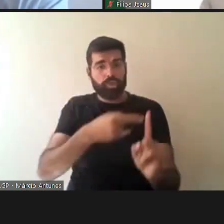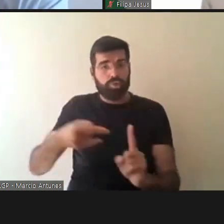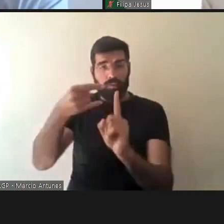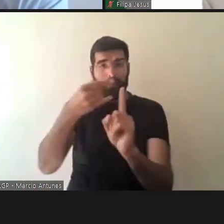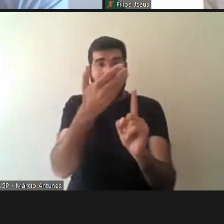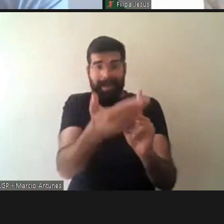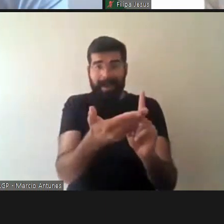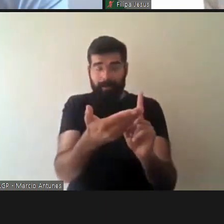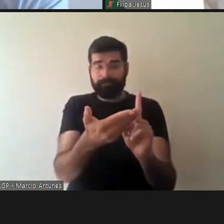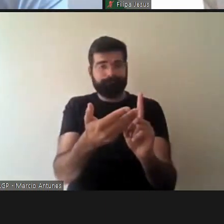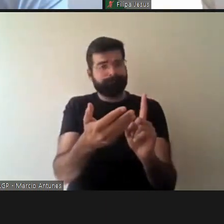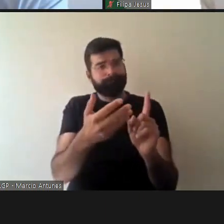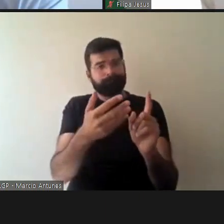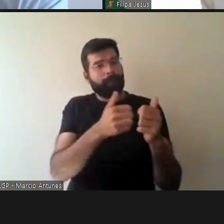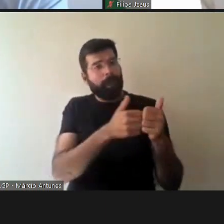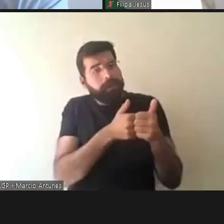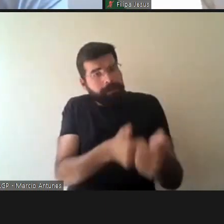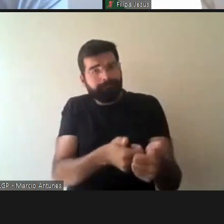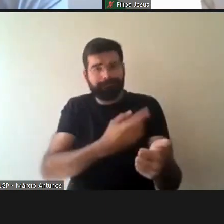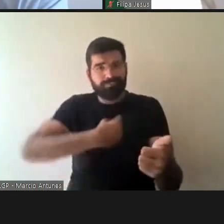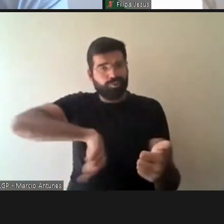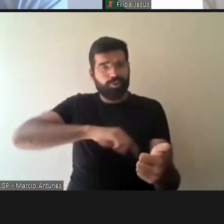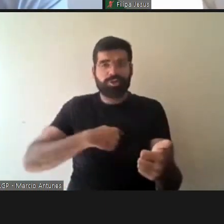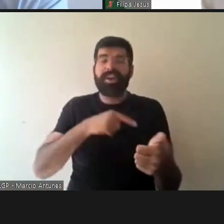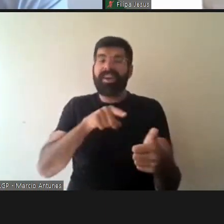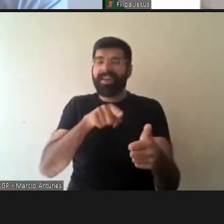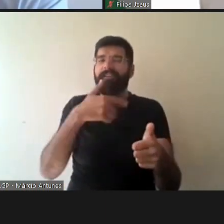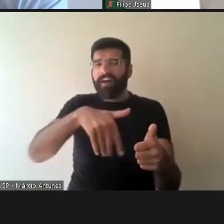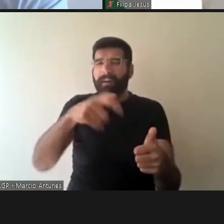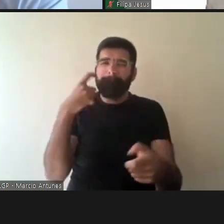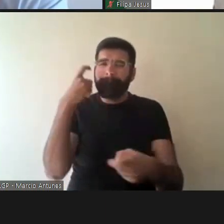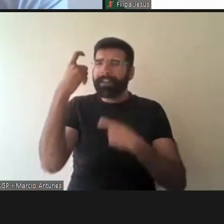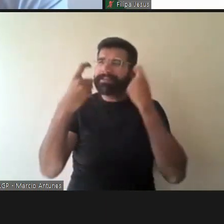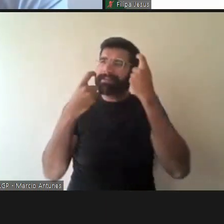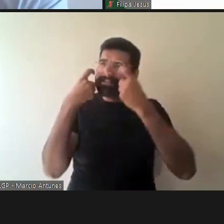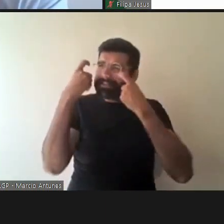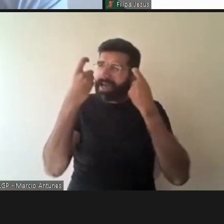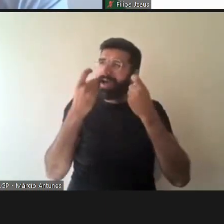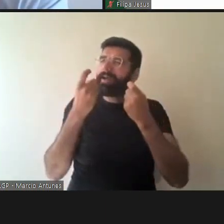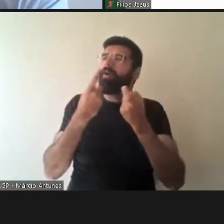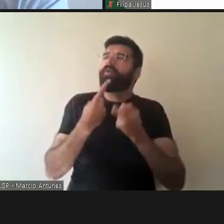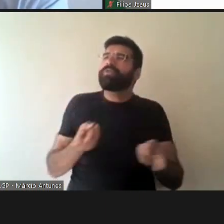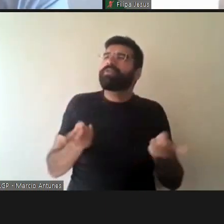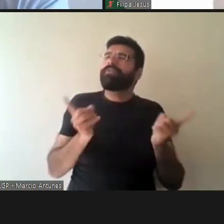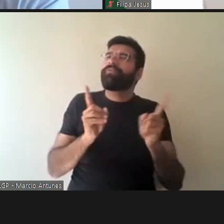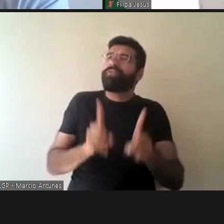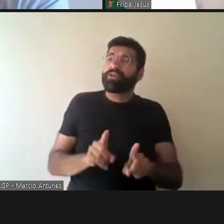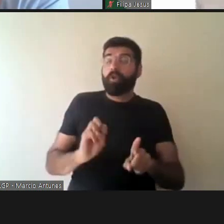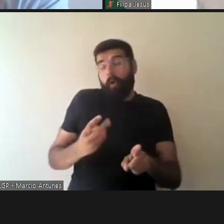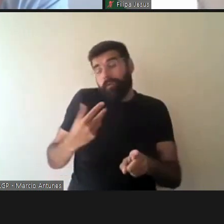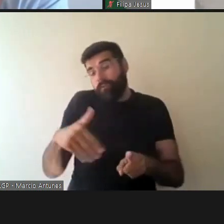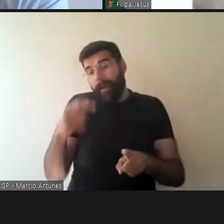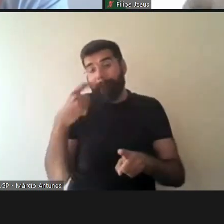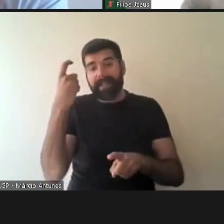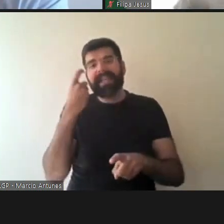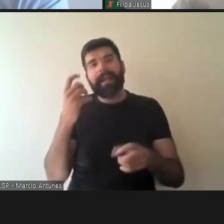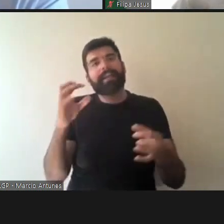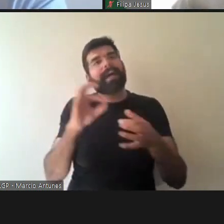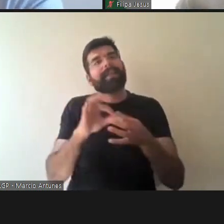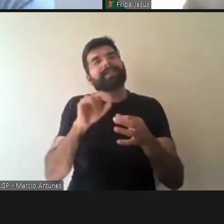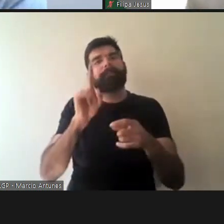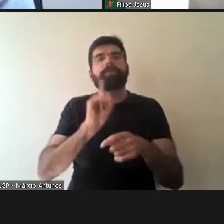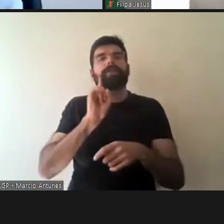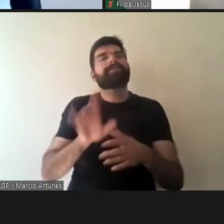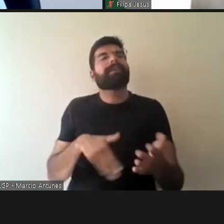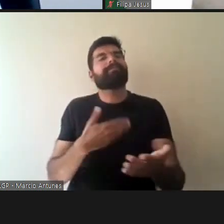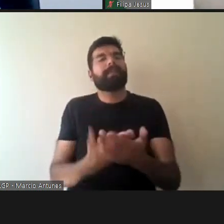ouvir, de certeza que irão repensar ou pensar sobre esta valorização, o